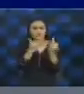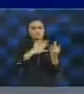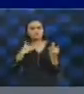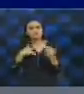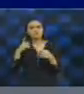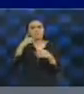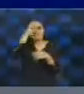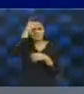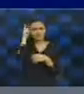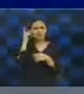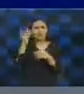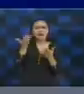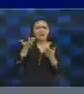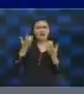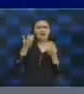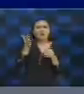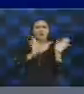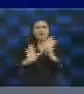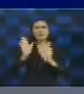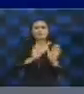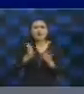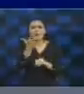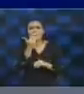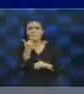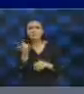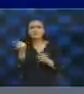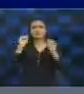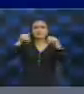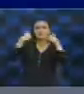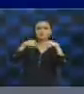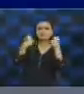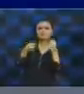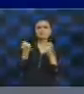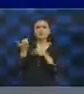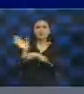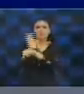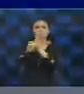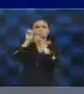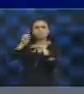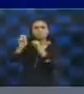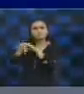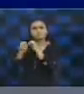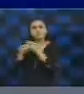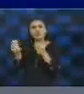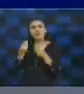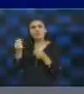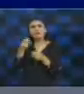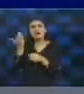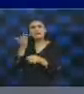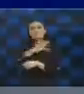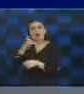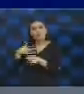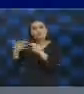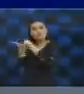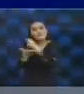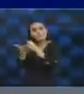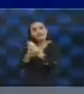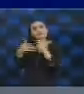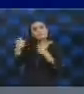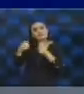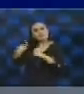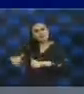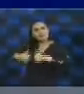nutricionista, o fisioterapeuta, a atividade multidisciplinar necessária para que a rede de atenção básica funcione bem. É